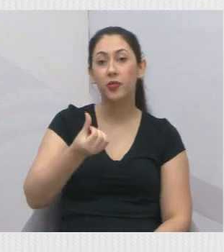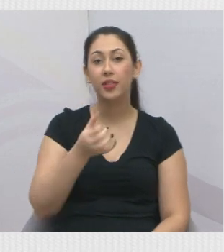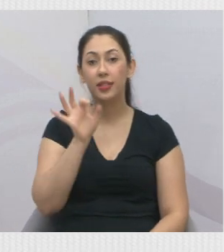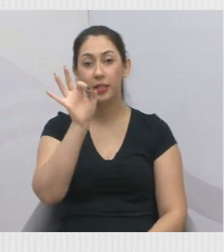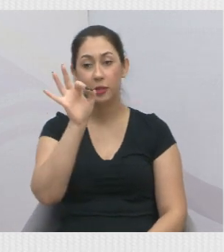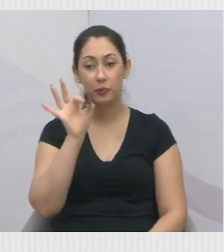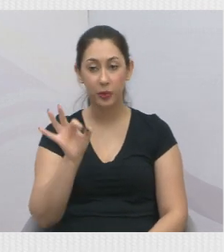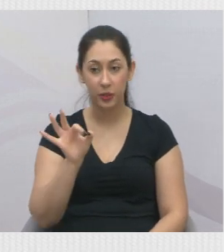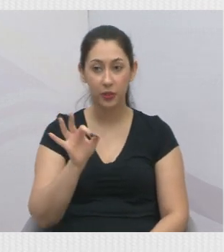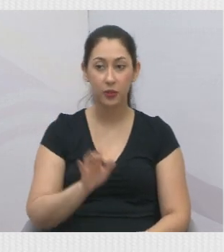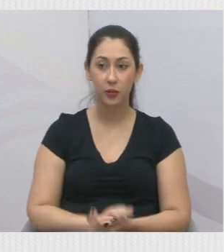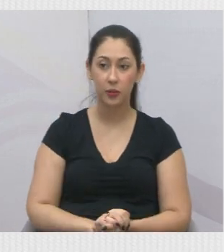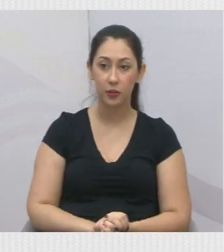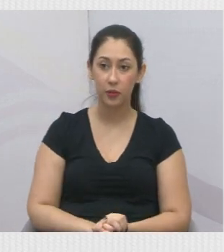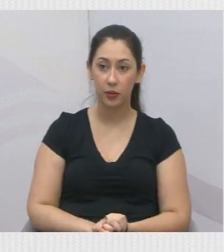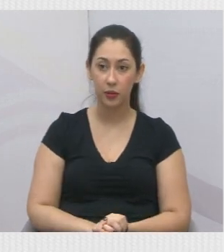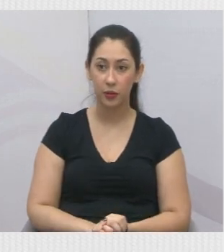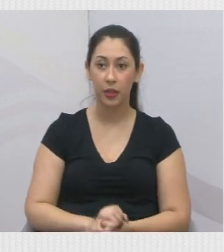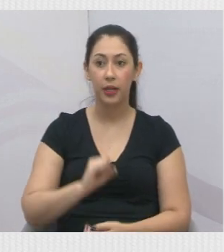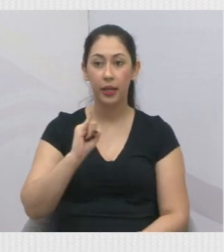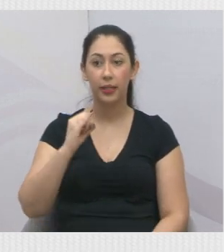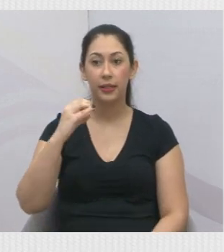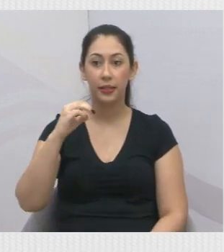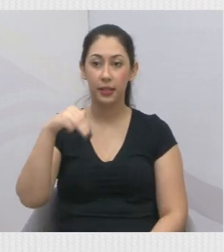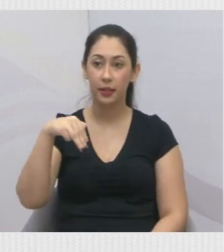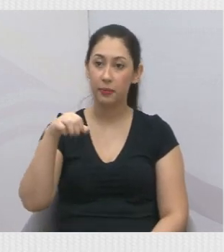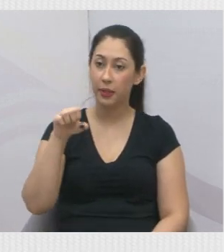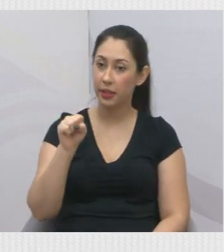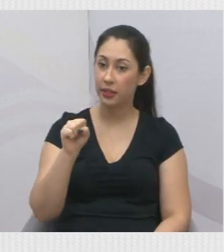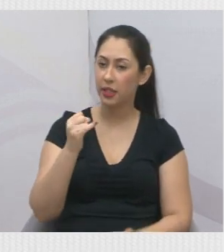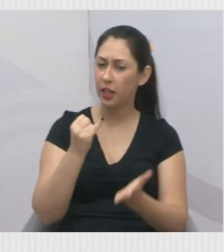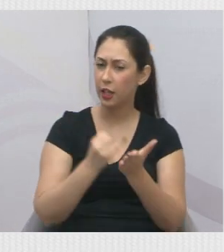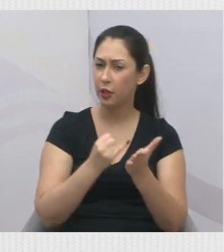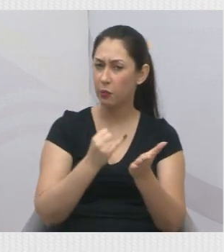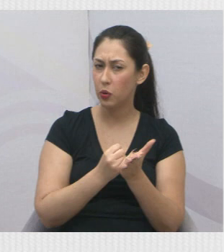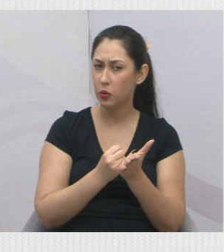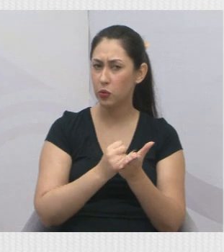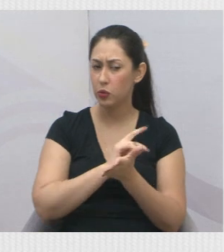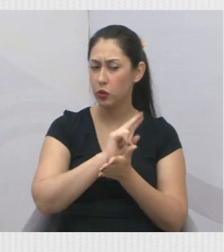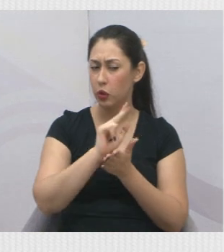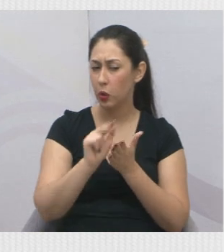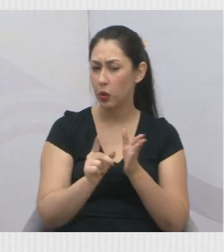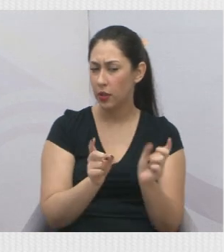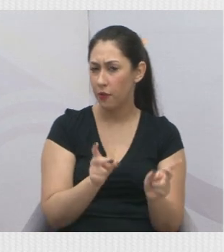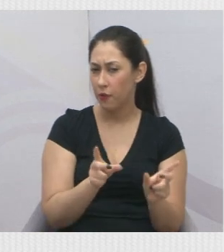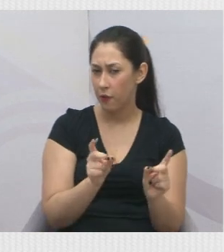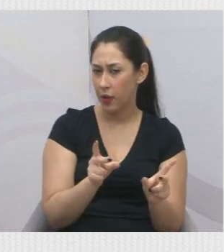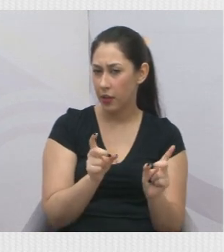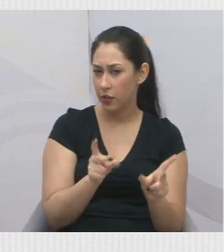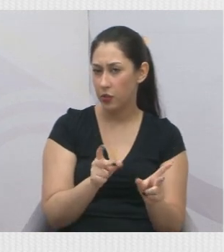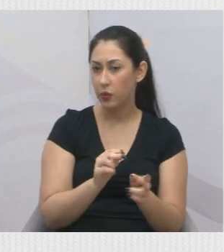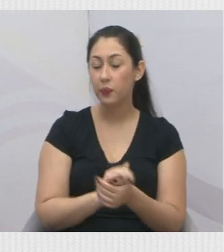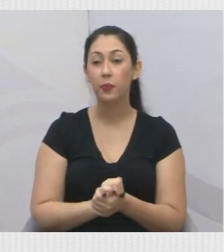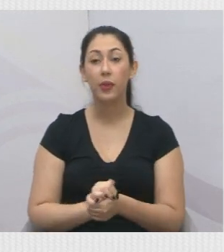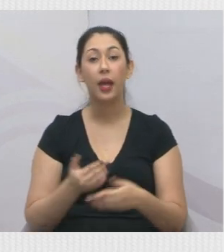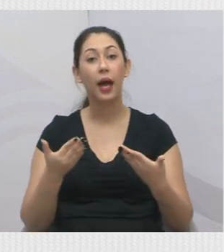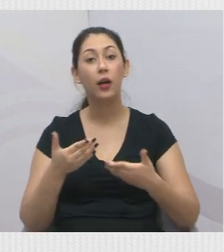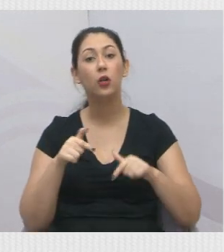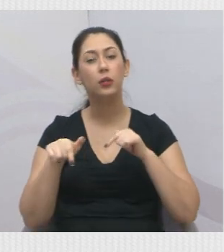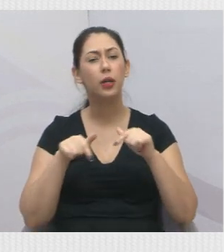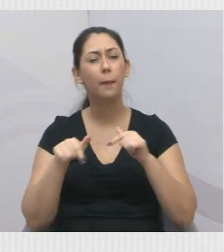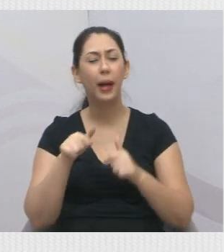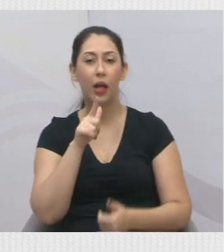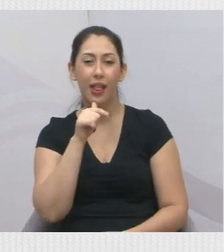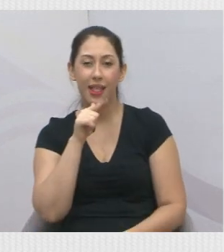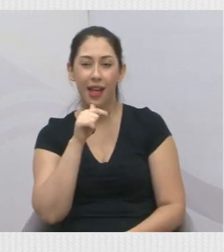96%. ICMS é imposto sobre circulação de mercadorias vendidas. Serviço de água e esgoto.